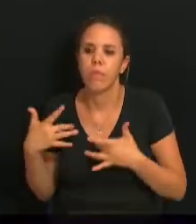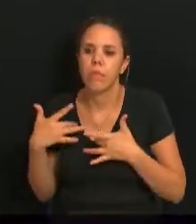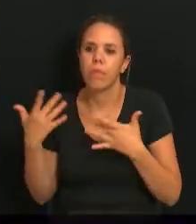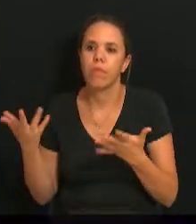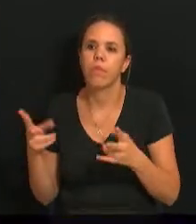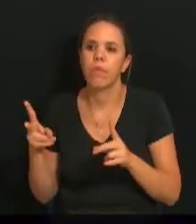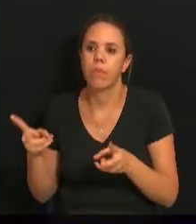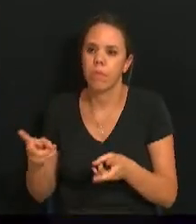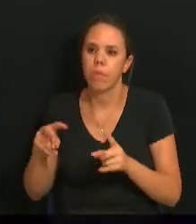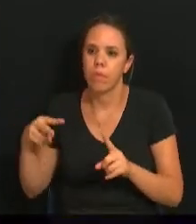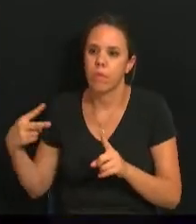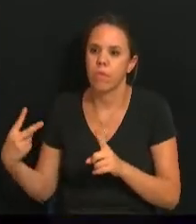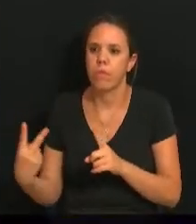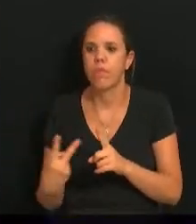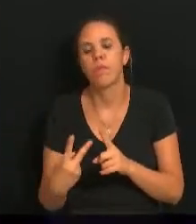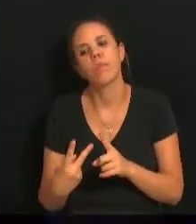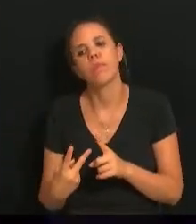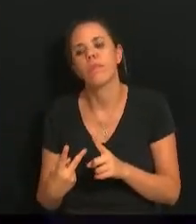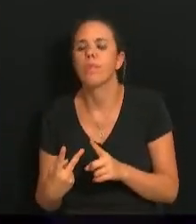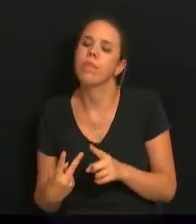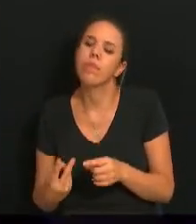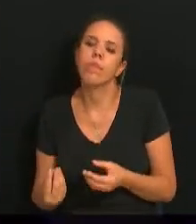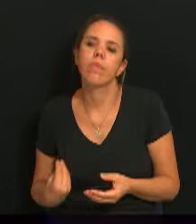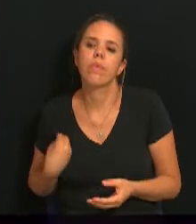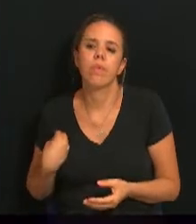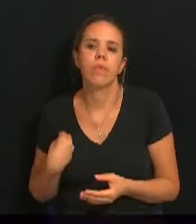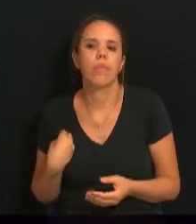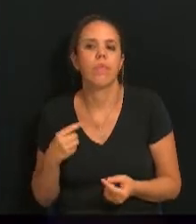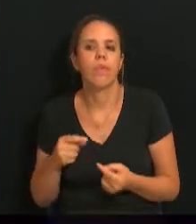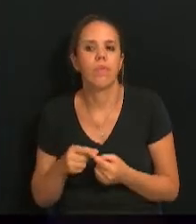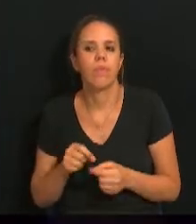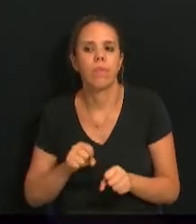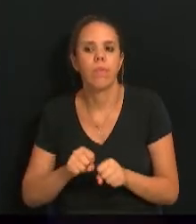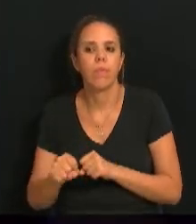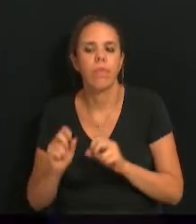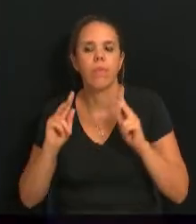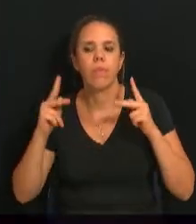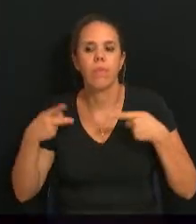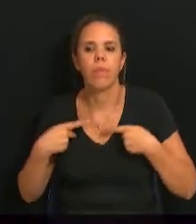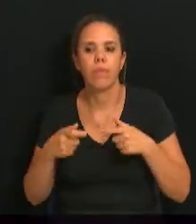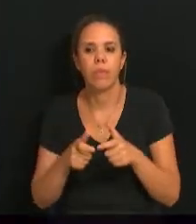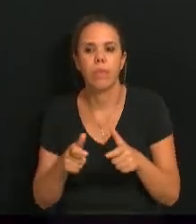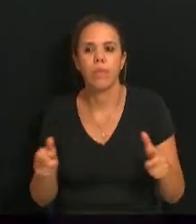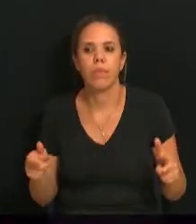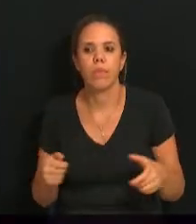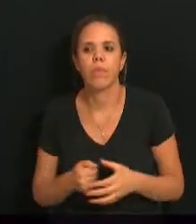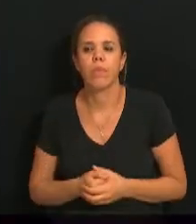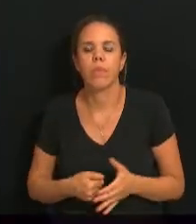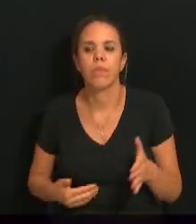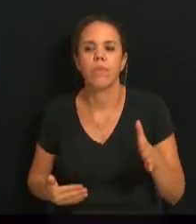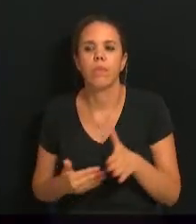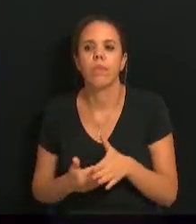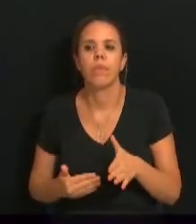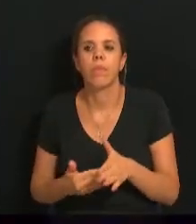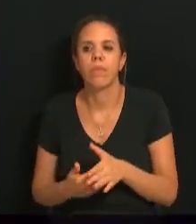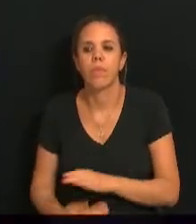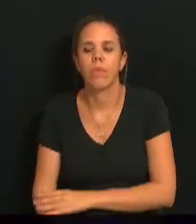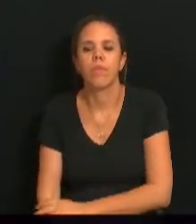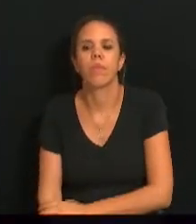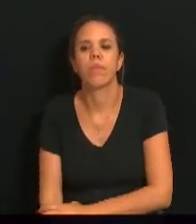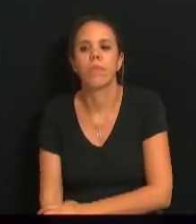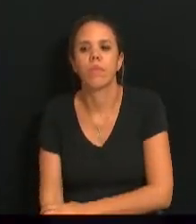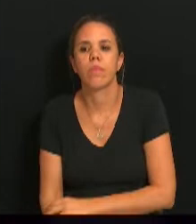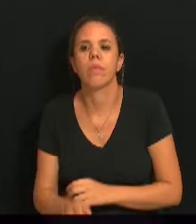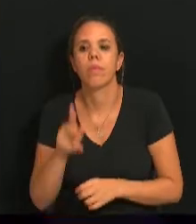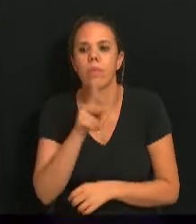perspectiva emancipatória que está no nosso horizonte de uma formação humana ampla. No limite, o tipo de professor